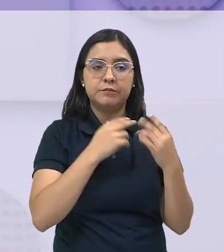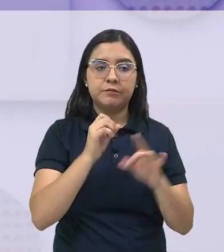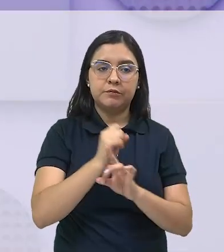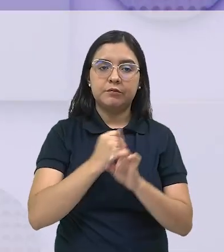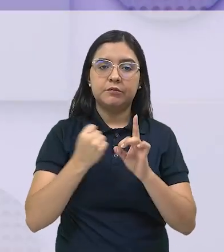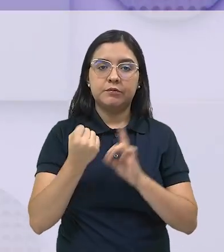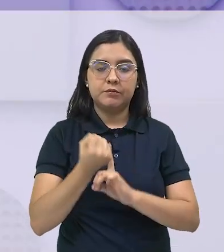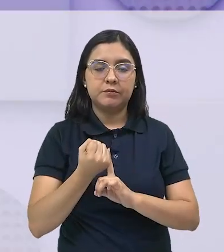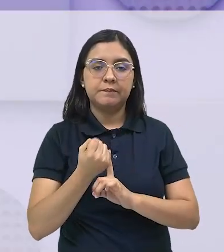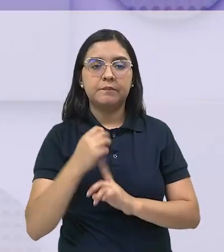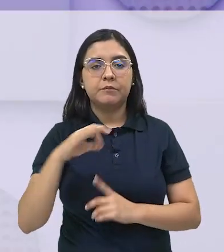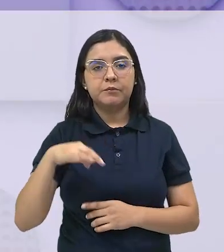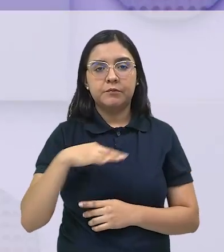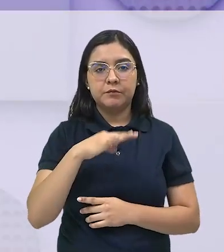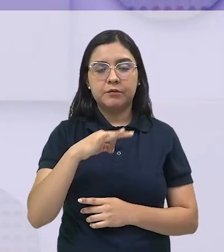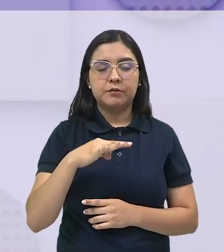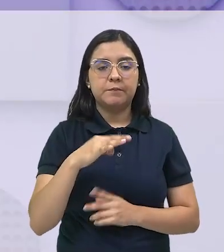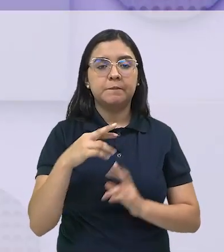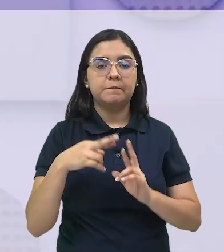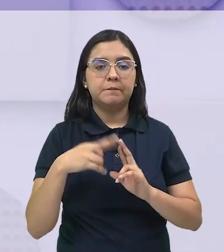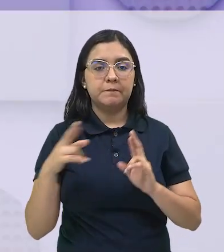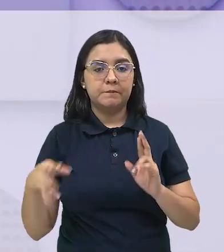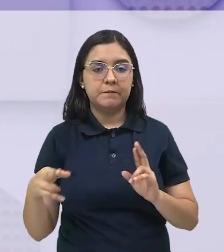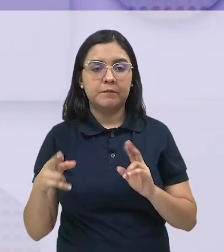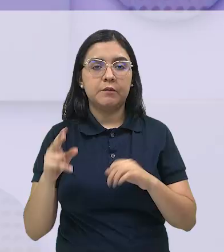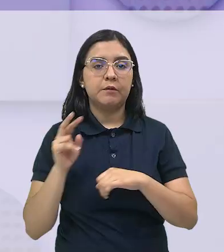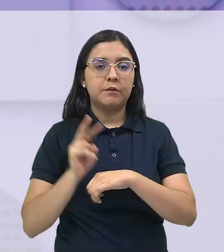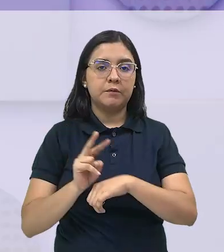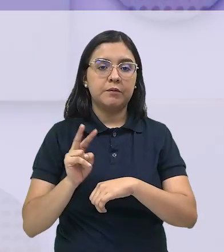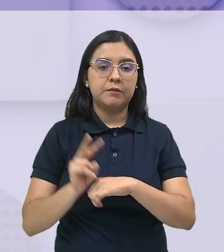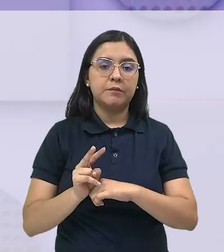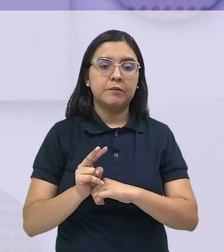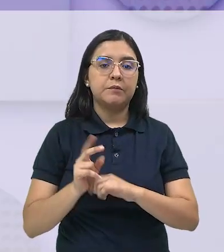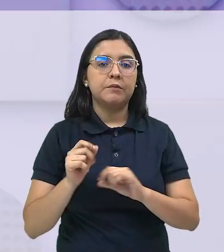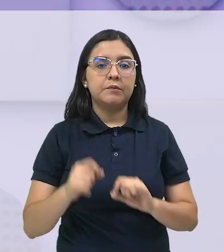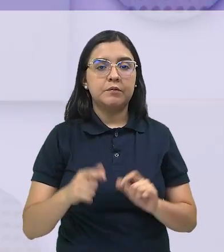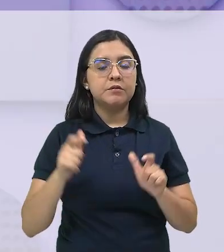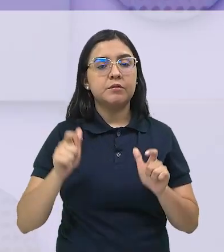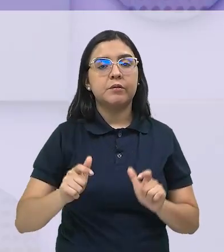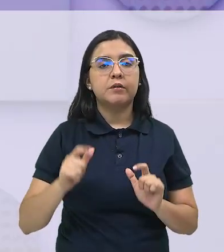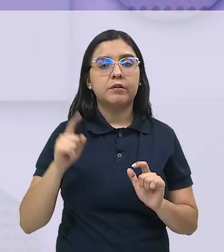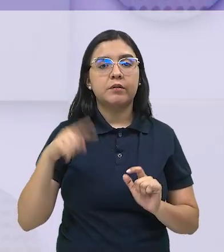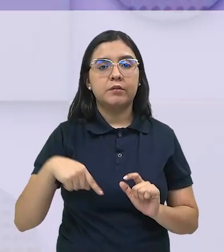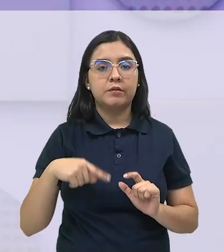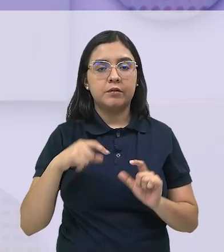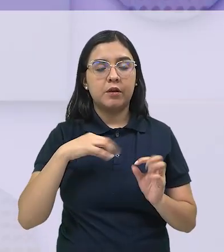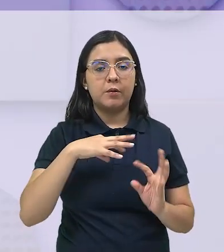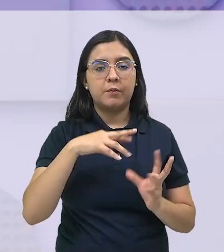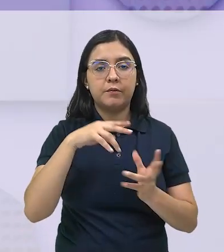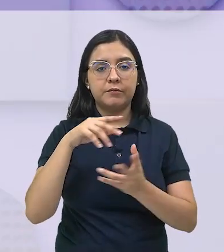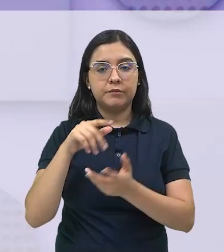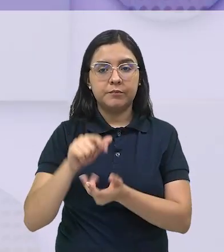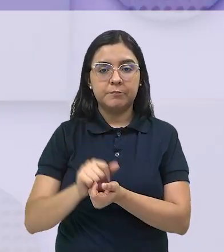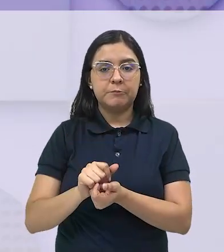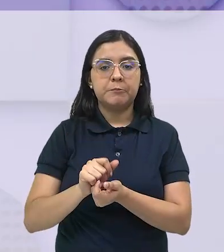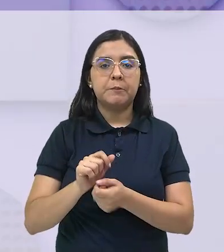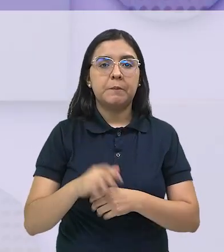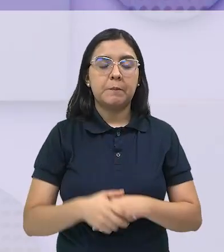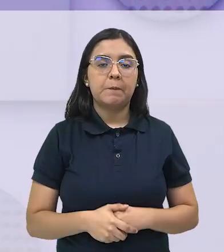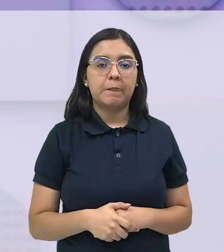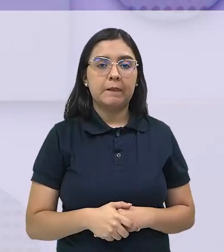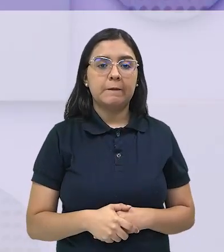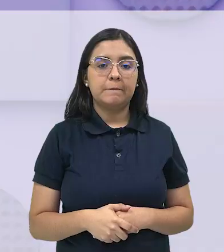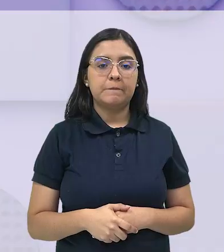e espiritual das religiões no cuidado com esta grande casa, que é a casa comum, que é este mundo. Ok?